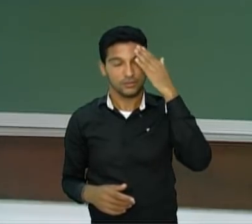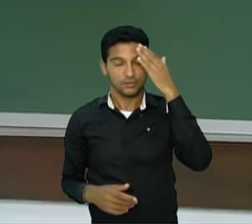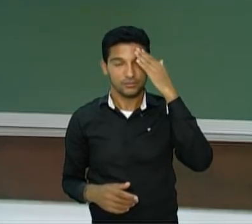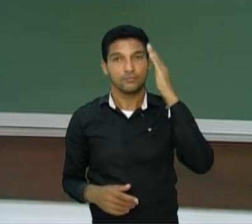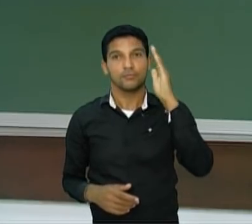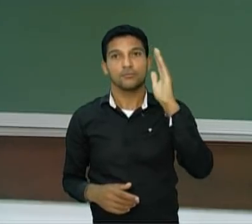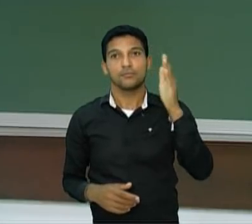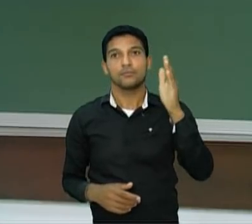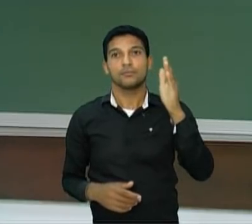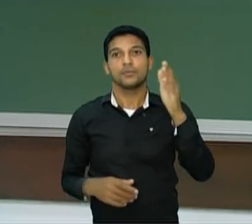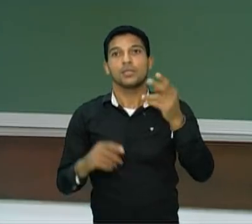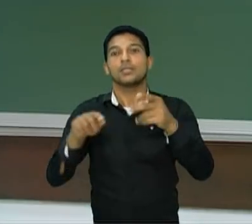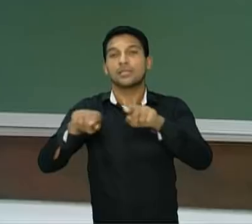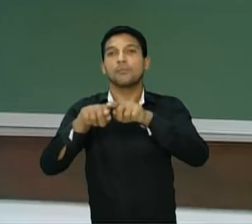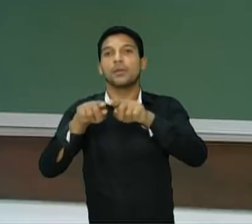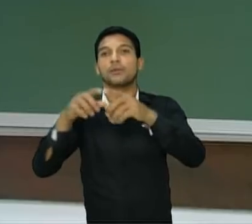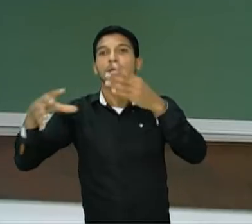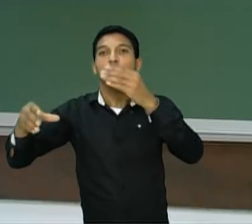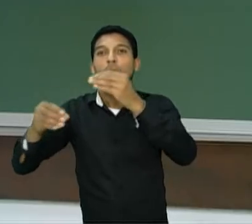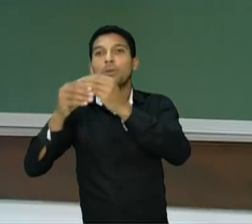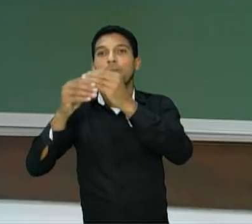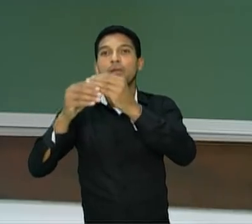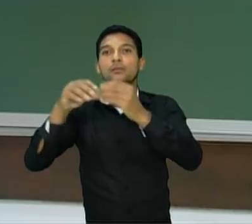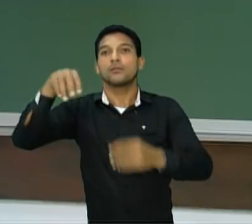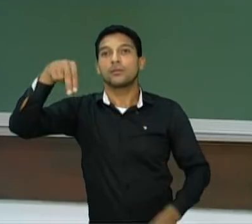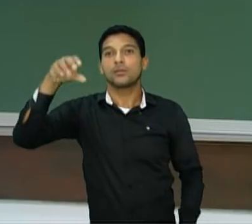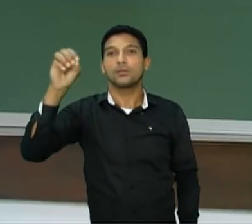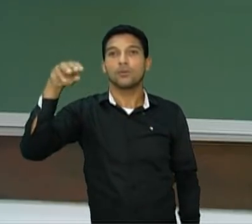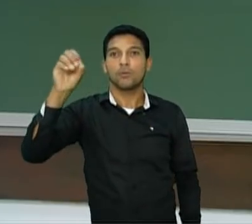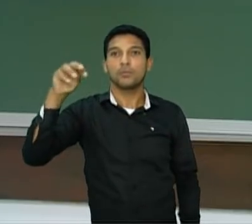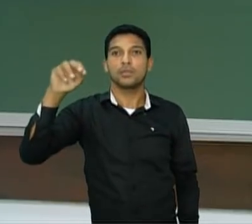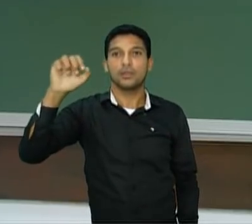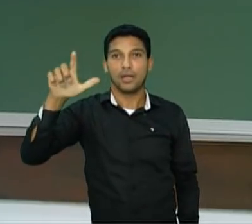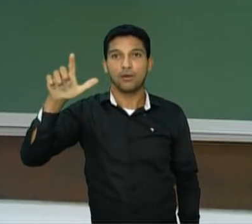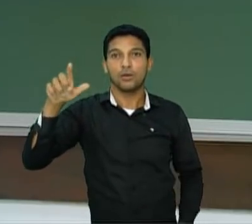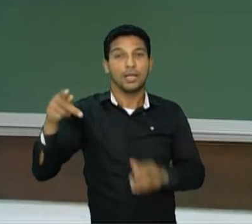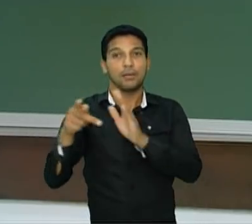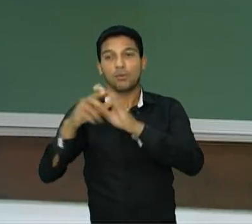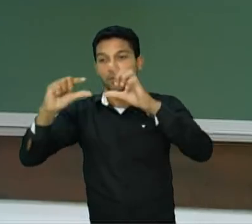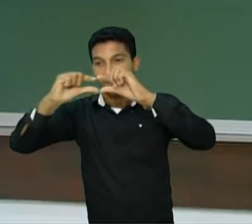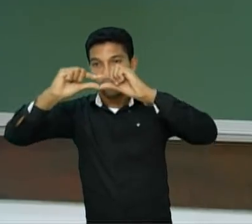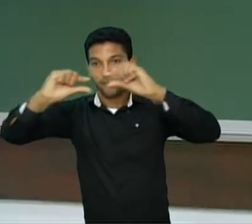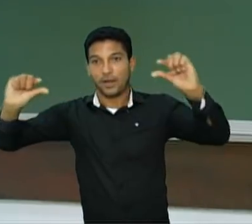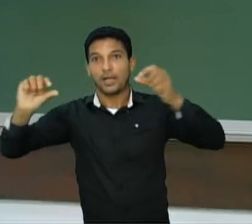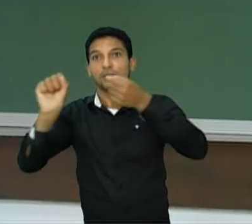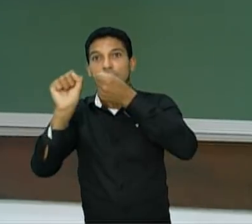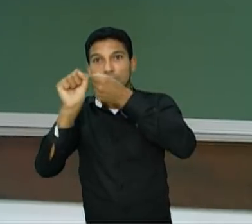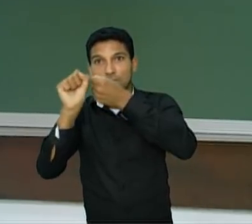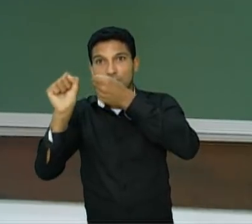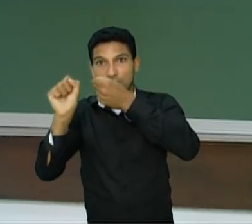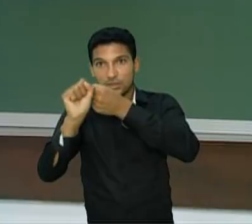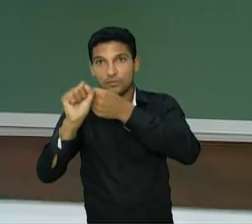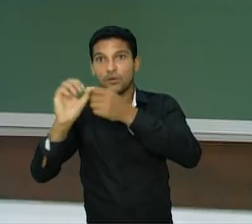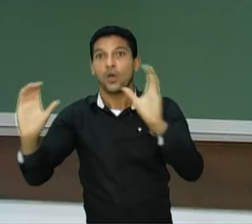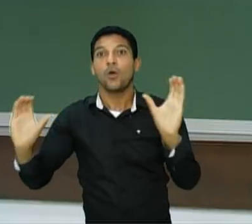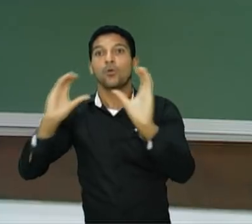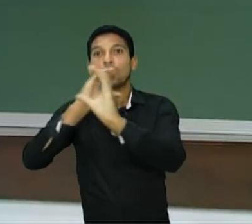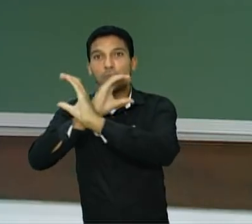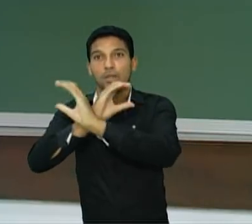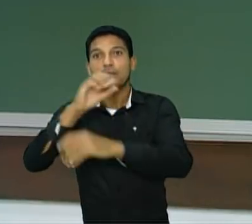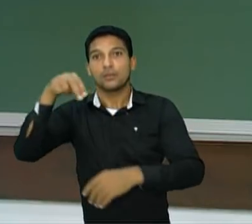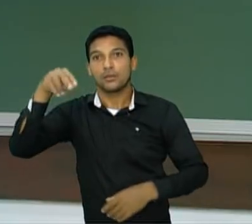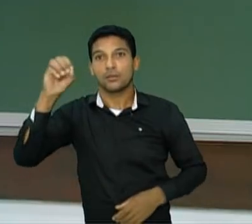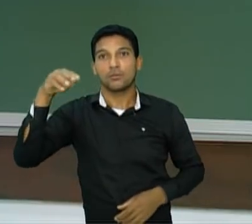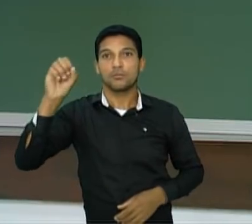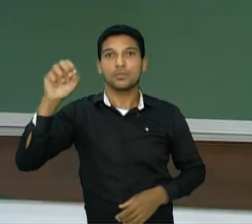o complemento nominal, você já sabe a oração subordinada substantiva completiva nominal. É só os nomes delas que são grandes, mas